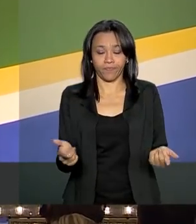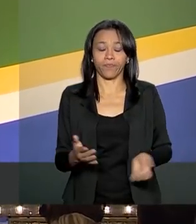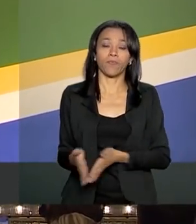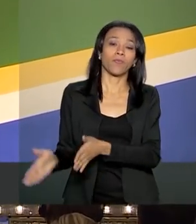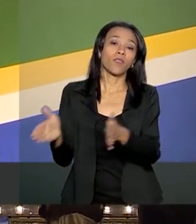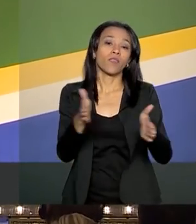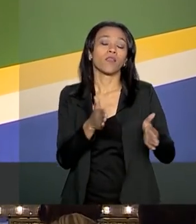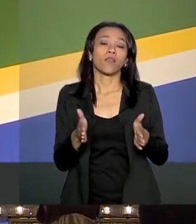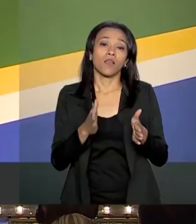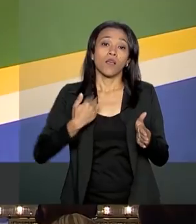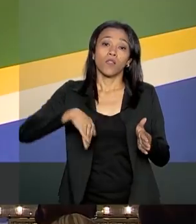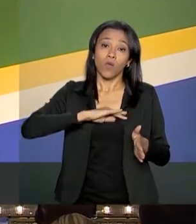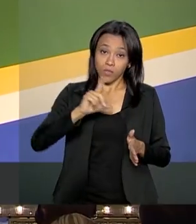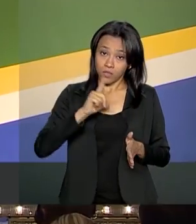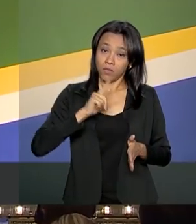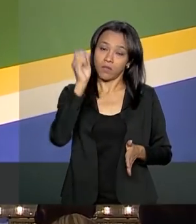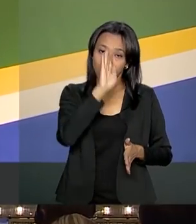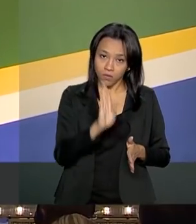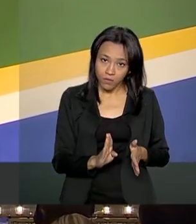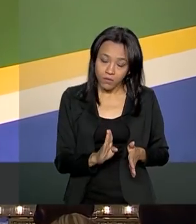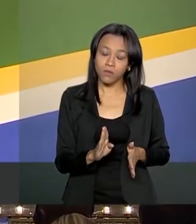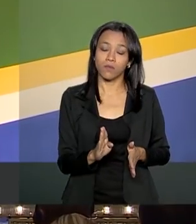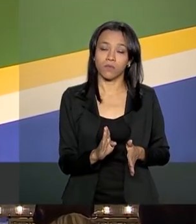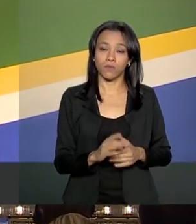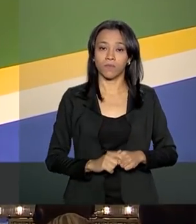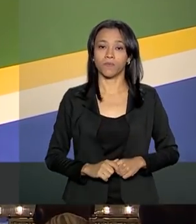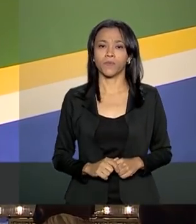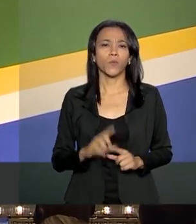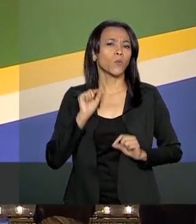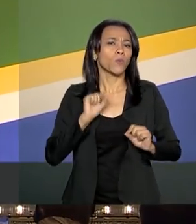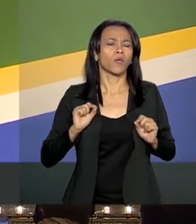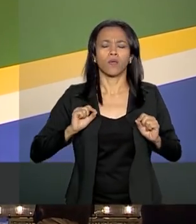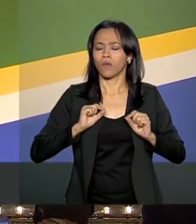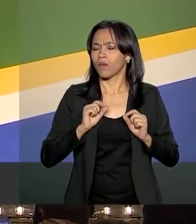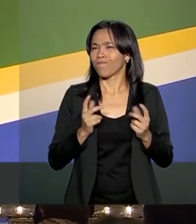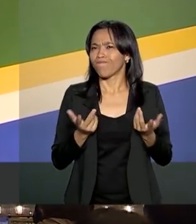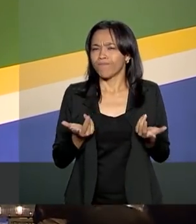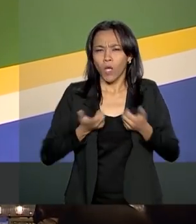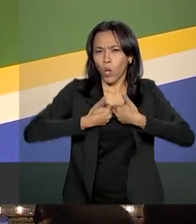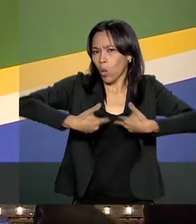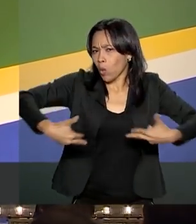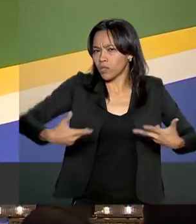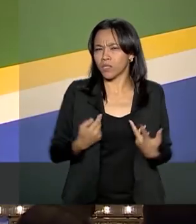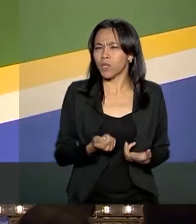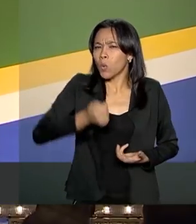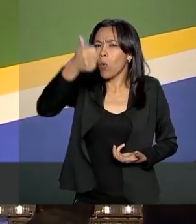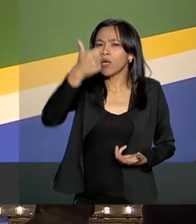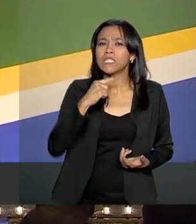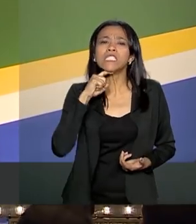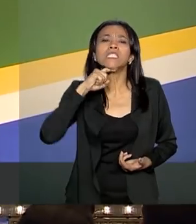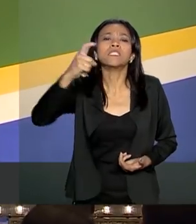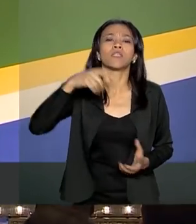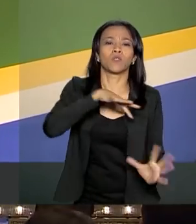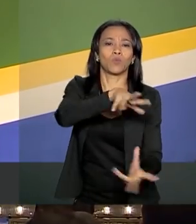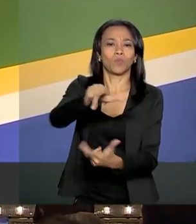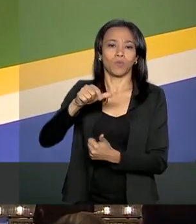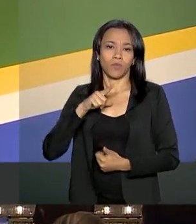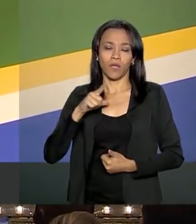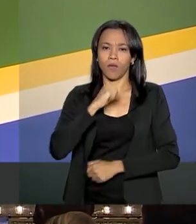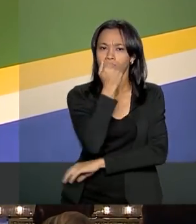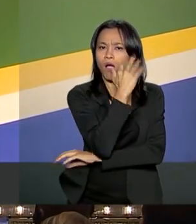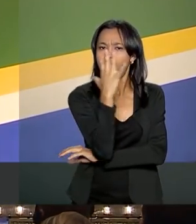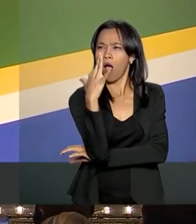Nós temos no Brasil, coisas que quase ninguém no mundo tem: